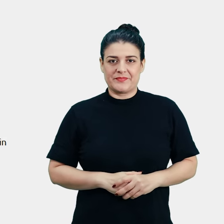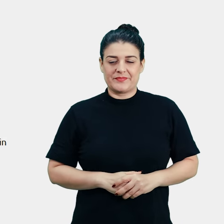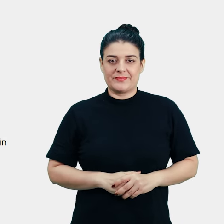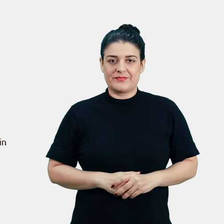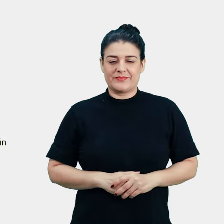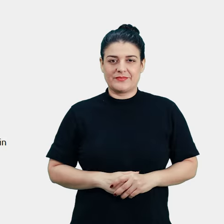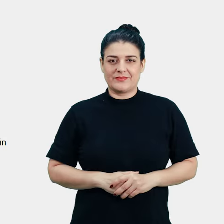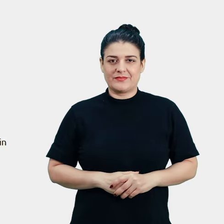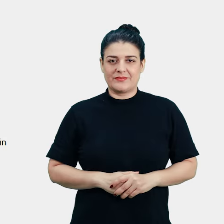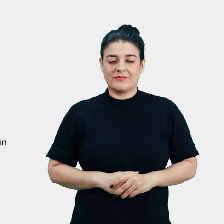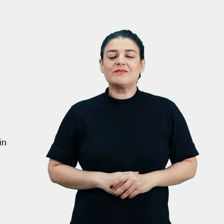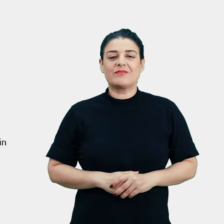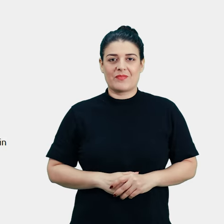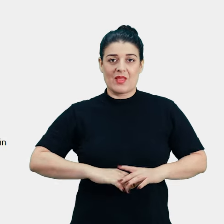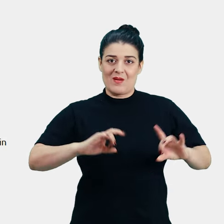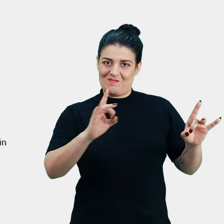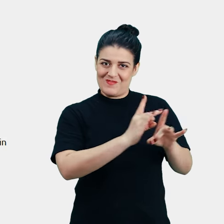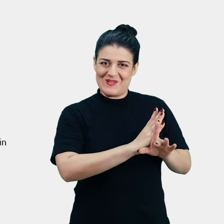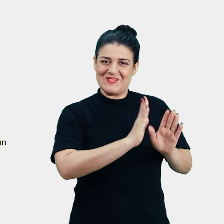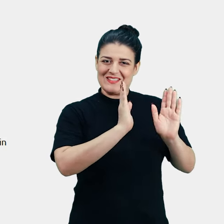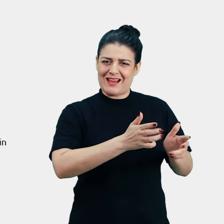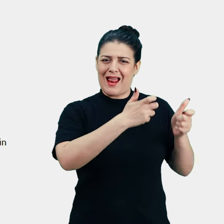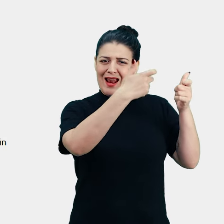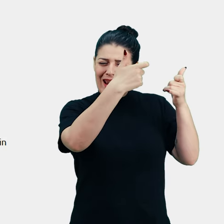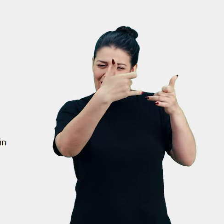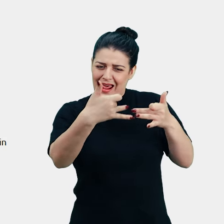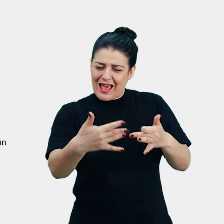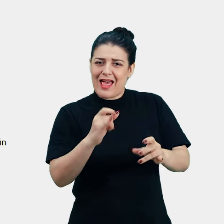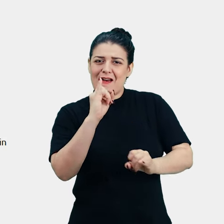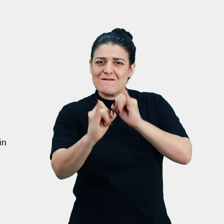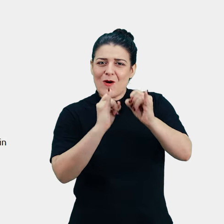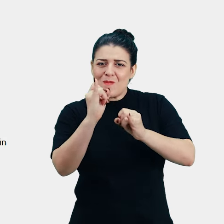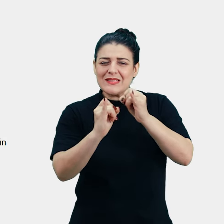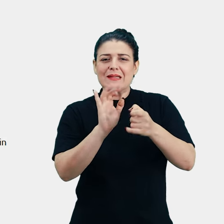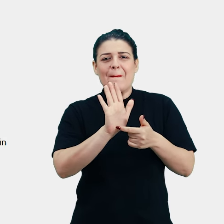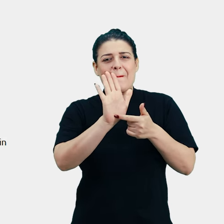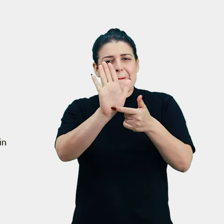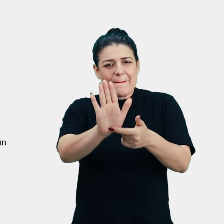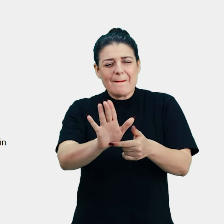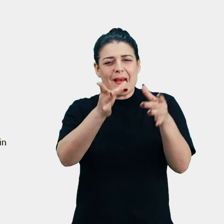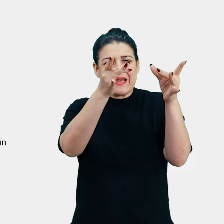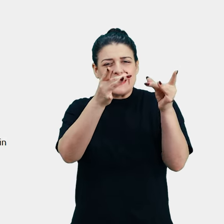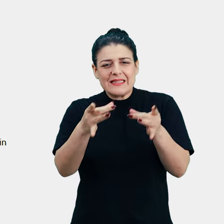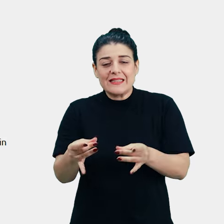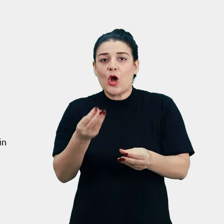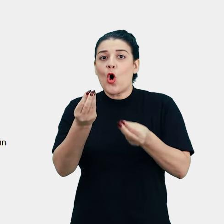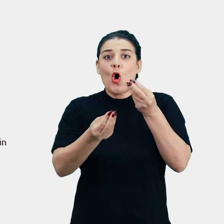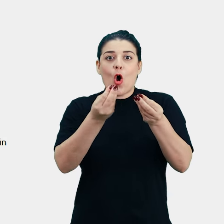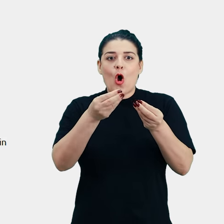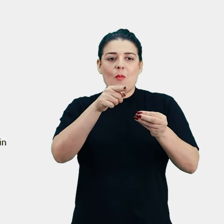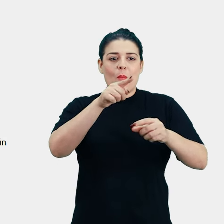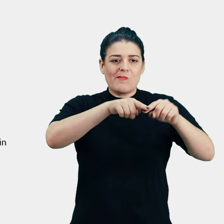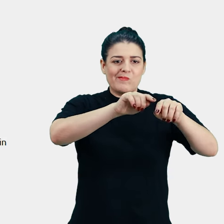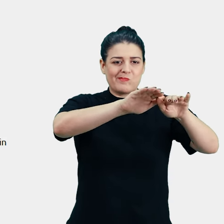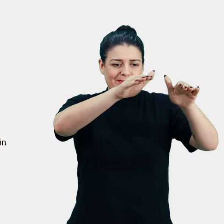Então, pessoal, depois de apresentar, né, de tanta informação, de apresentar aí para vocês como é o espectrômetro